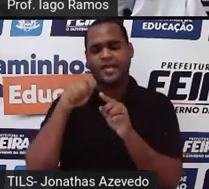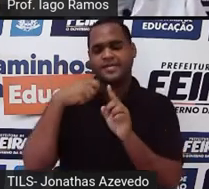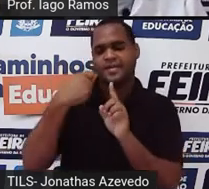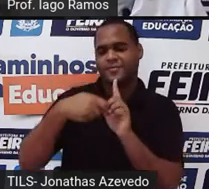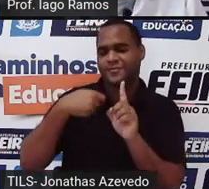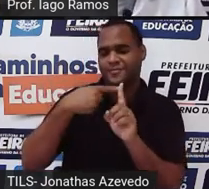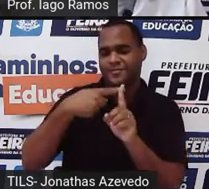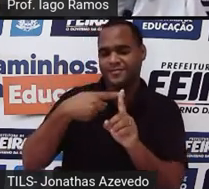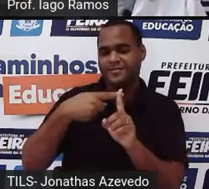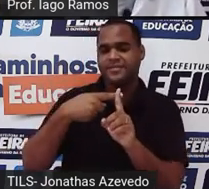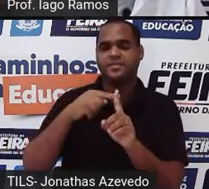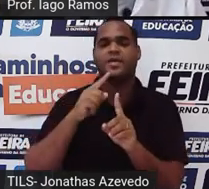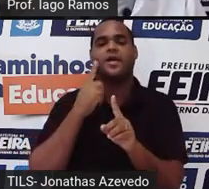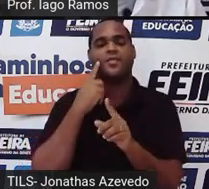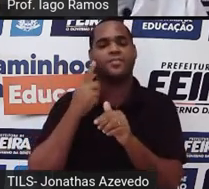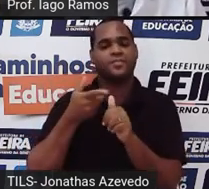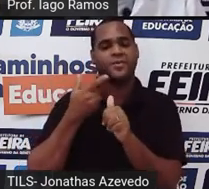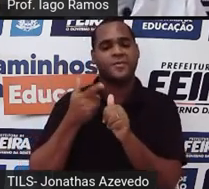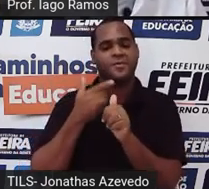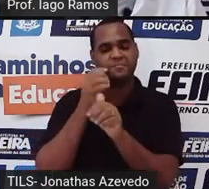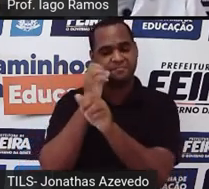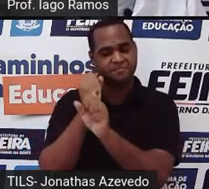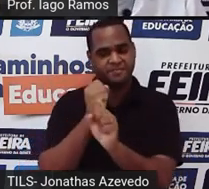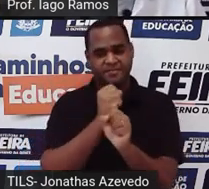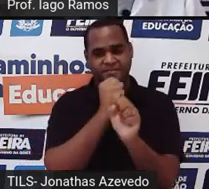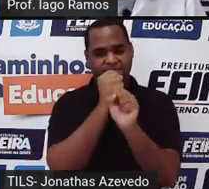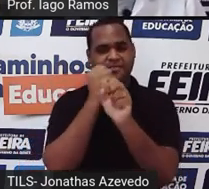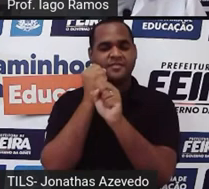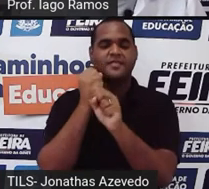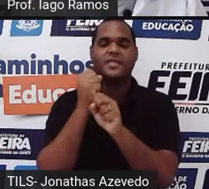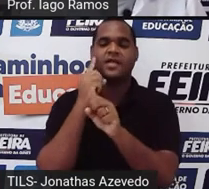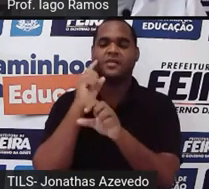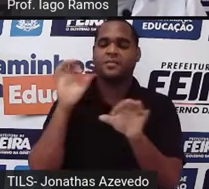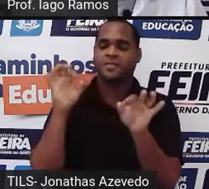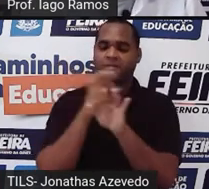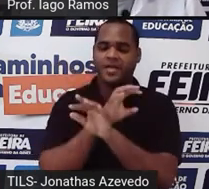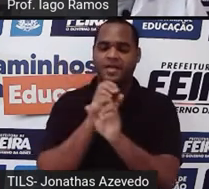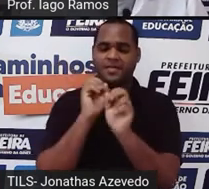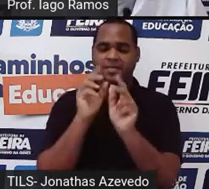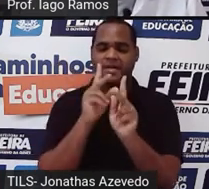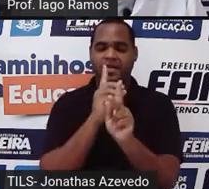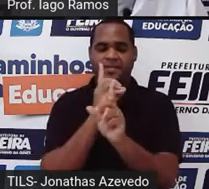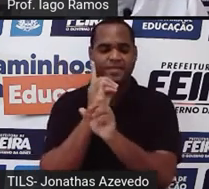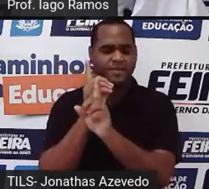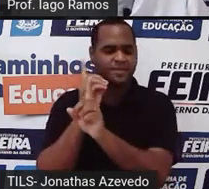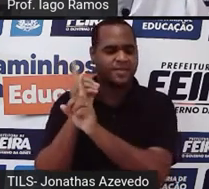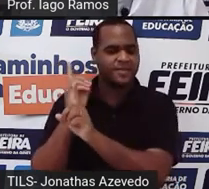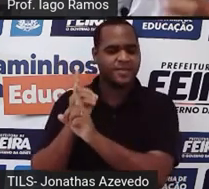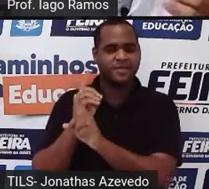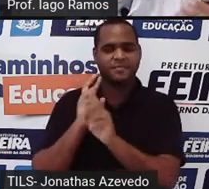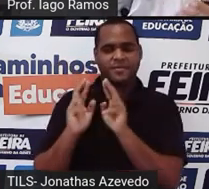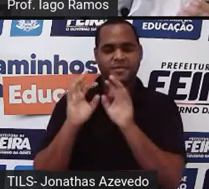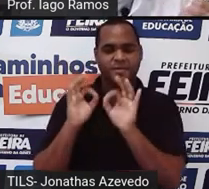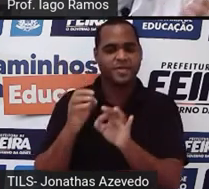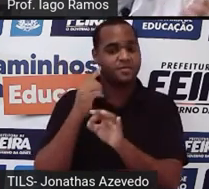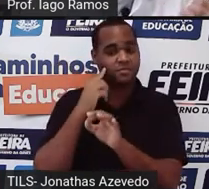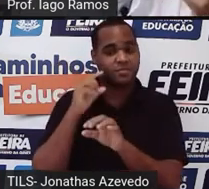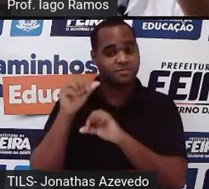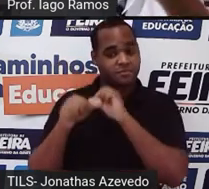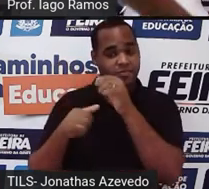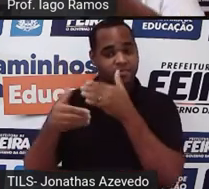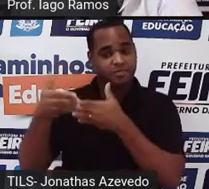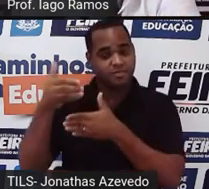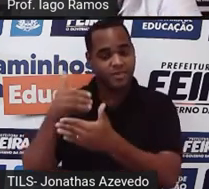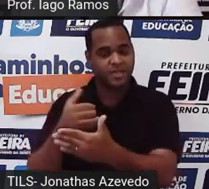positivo. Para calcular agora a potência, né, e terminar para encontrar o resultado, a gente pega o número de cima da